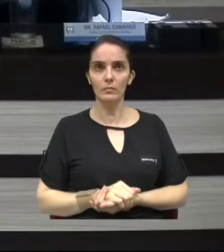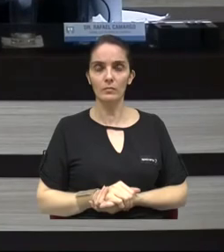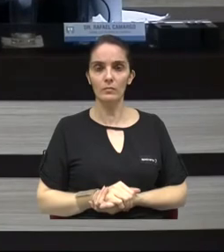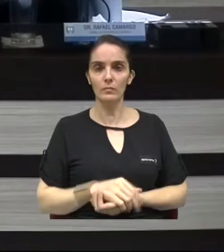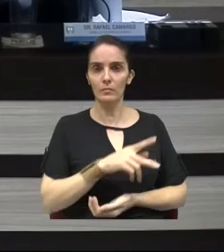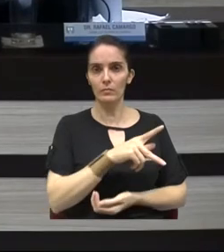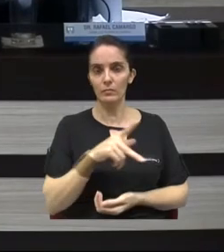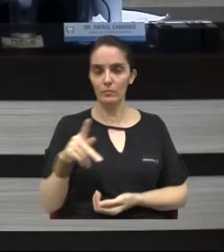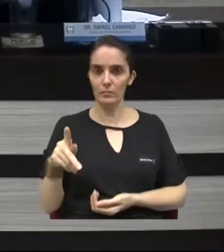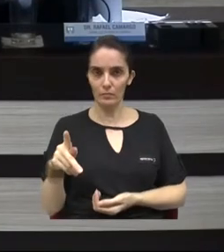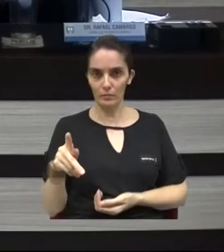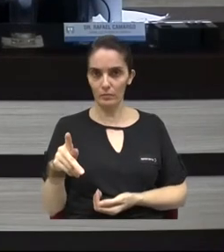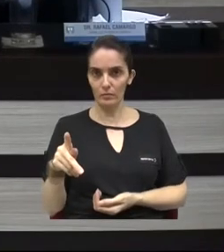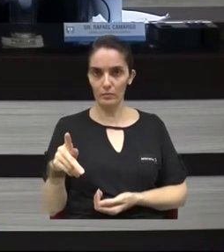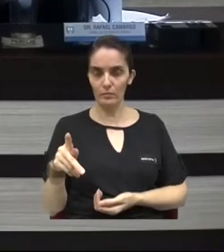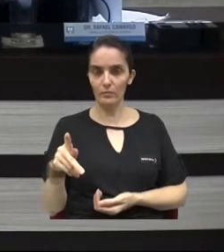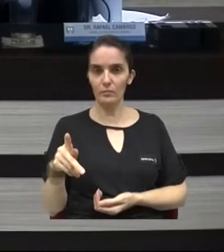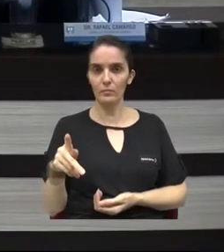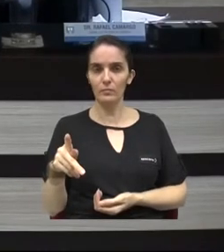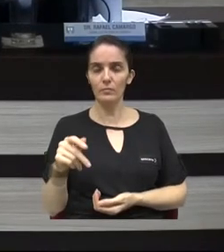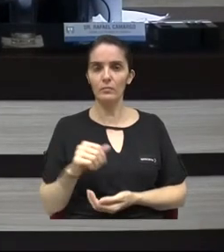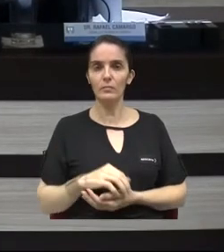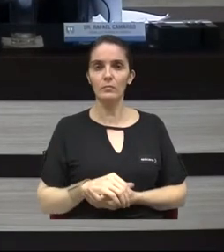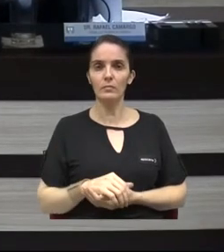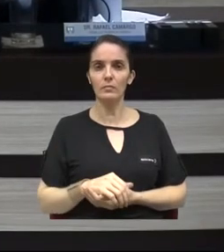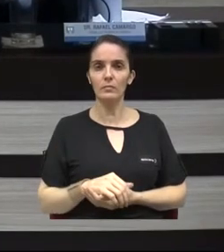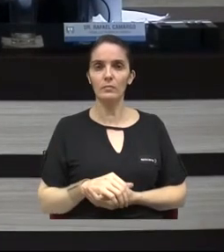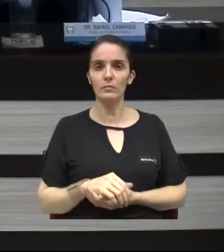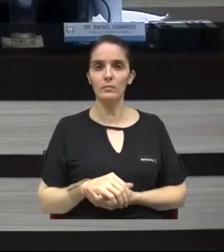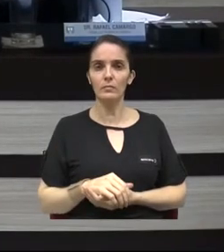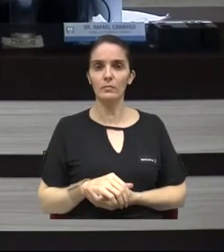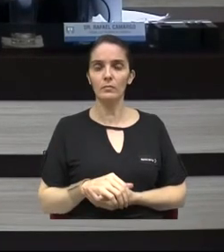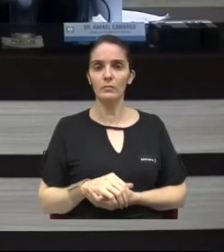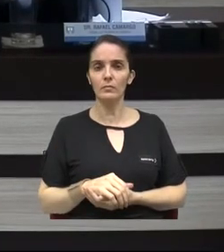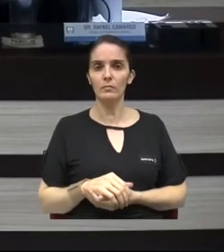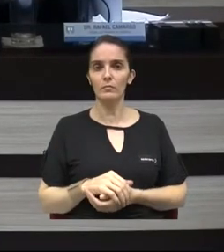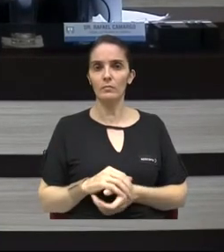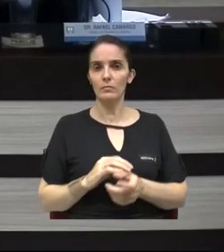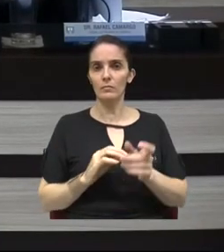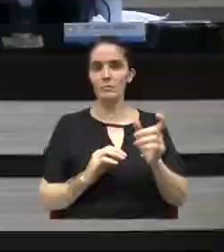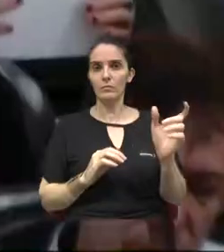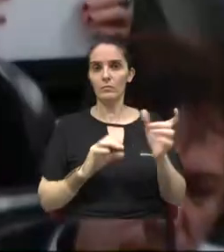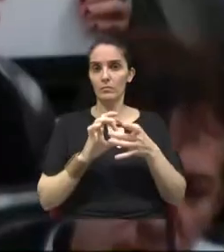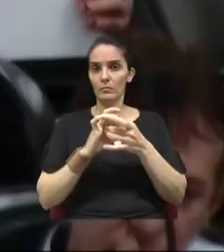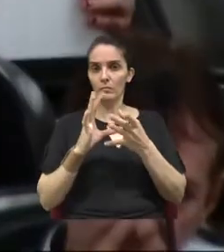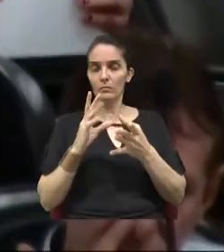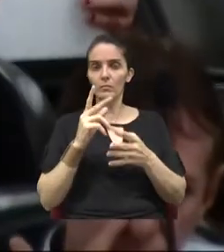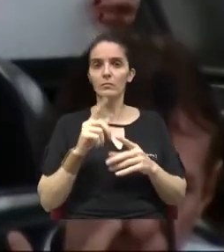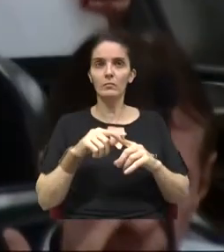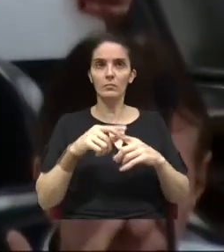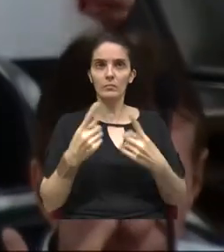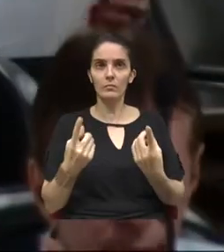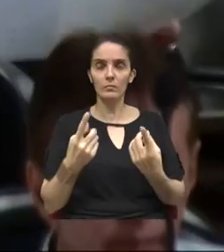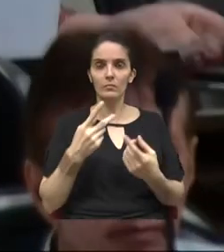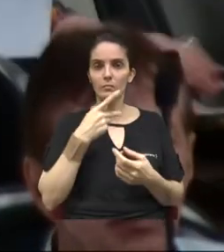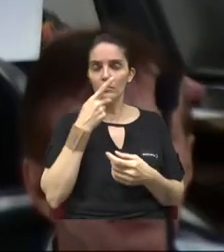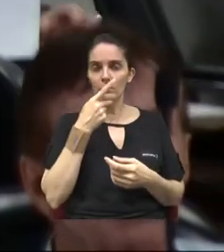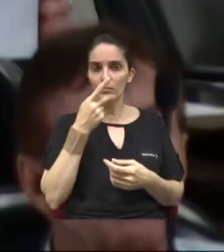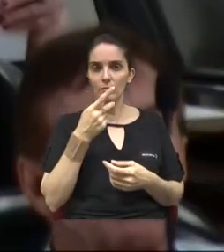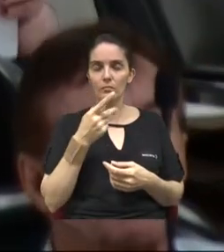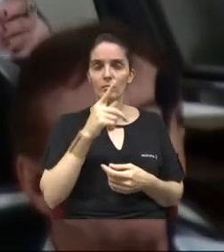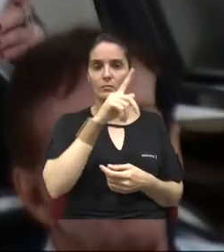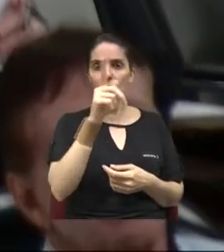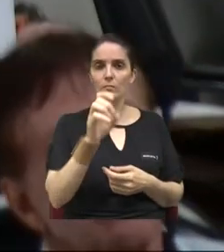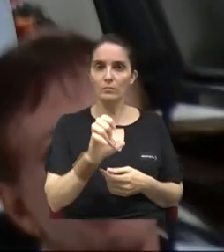Senhor presidente, aliás, essa é a palavra livre, mas eu gostaria de deixar mencionado para que Vossa